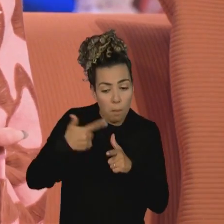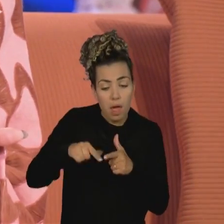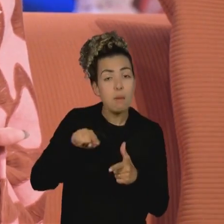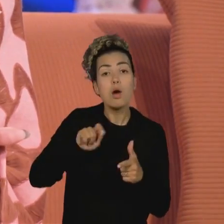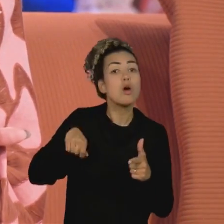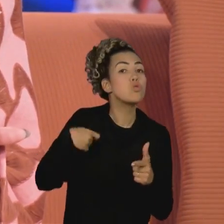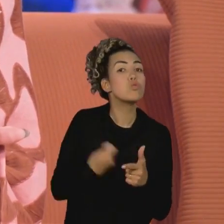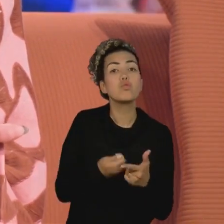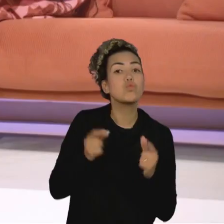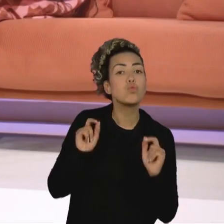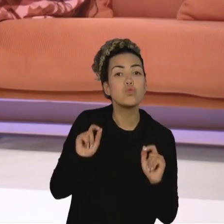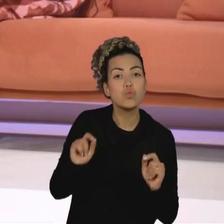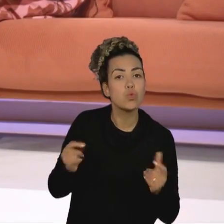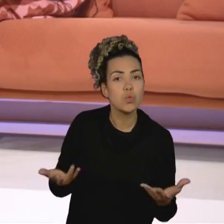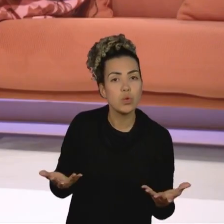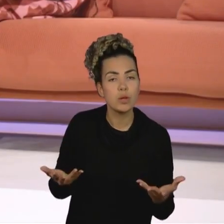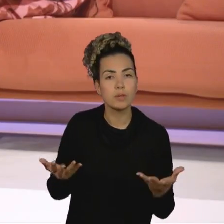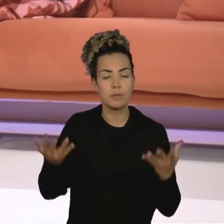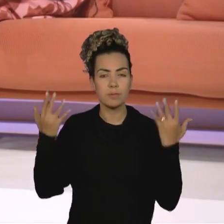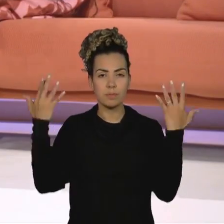problema.